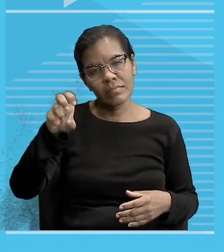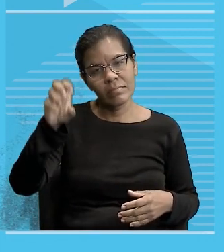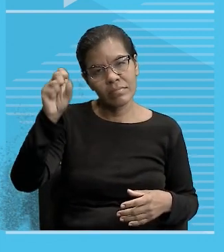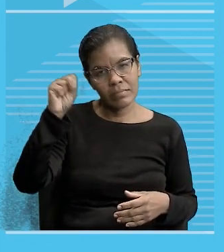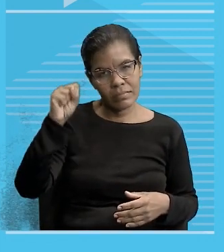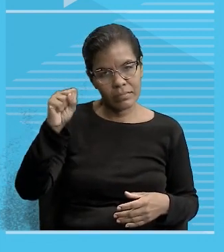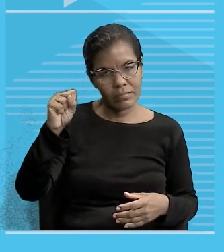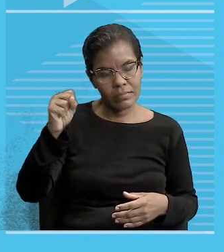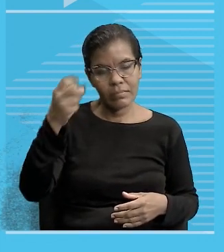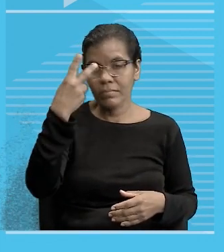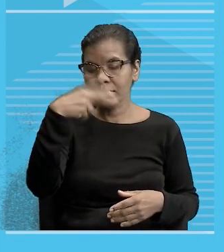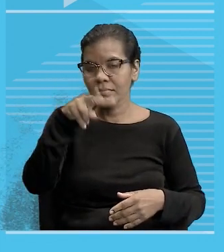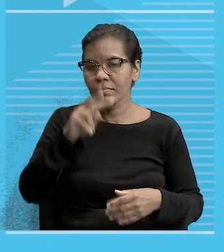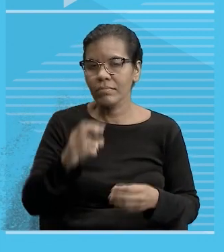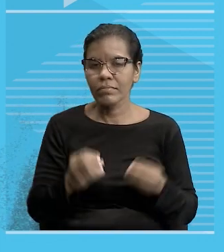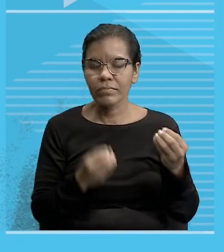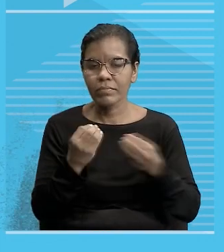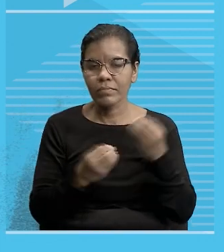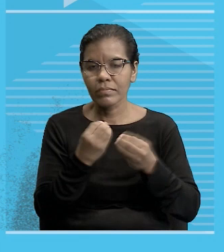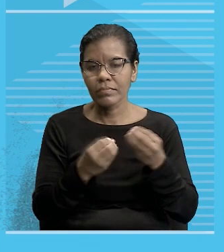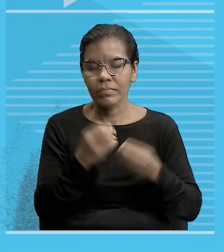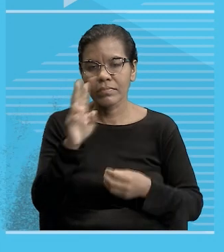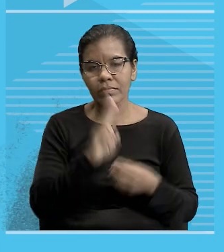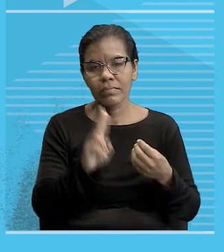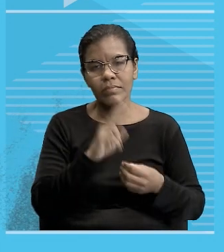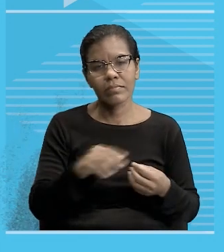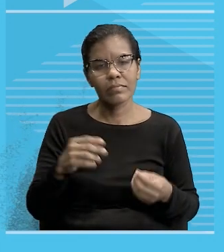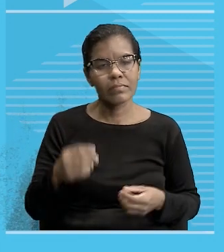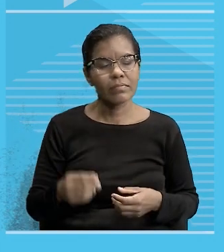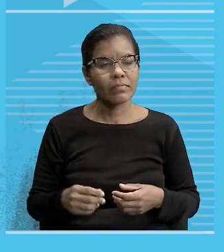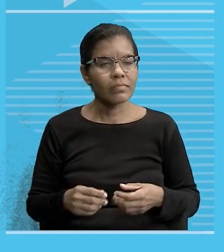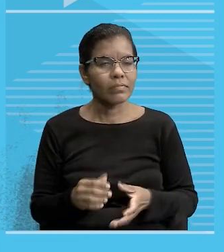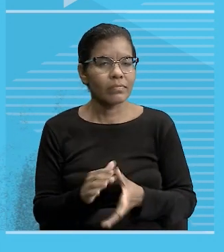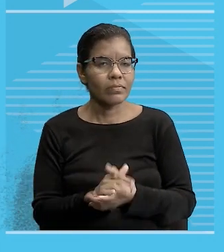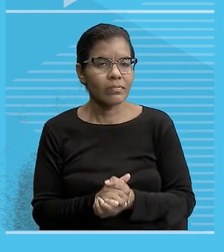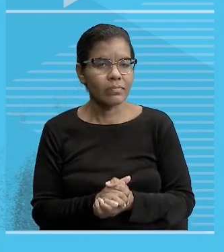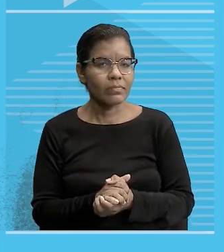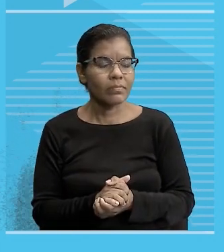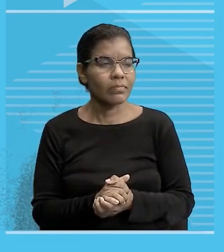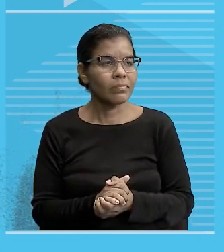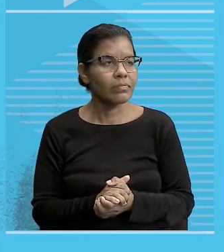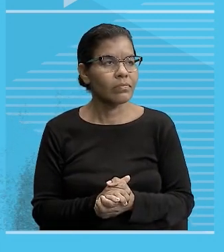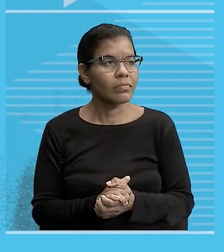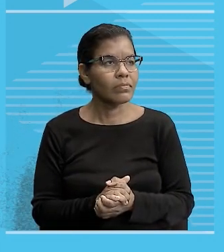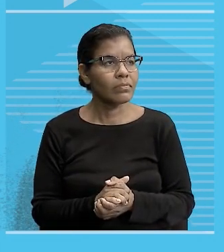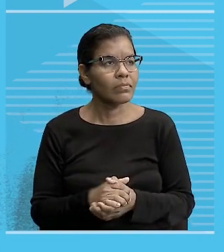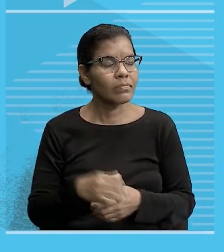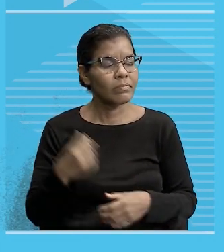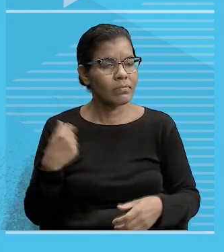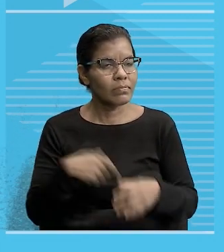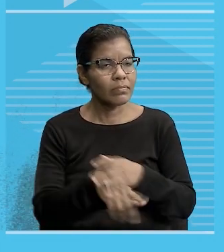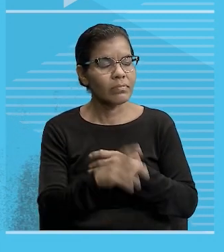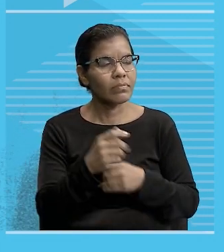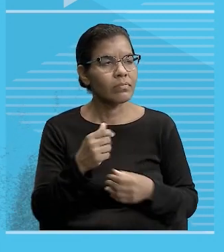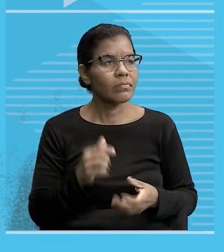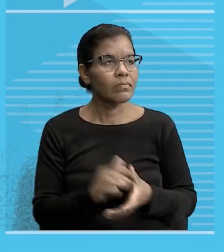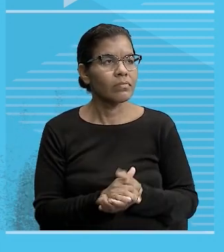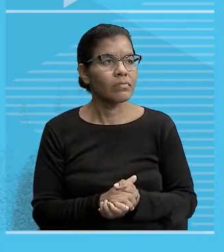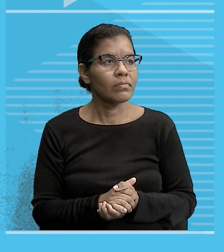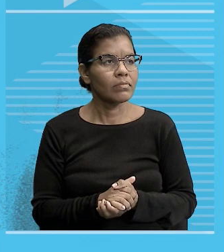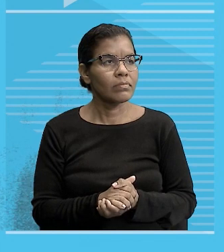vejamos Como é cobrado em provas de concursos públicos primeira questão